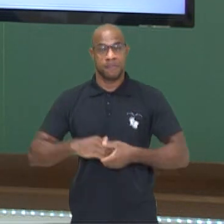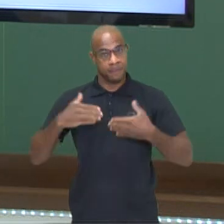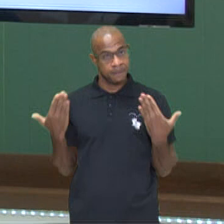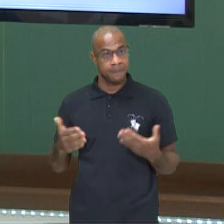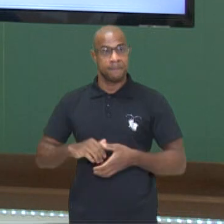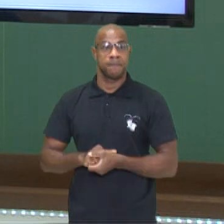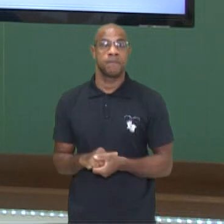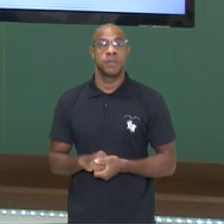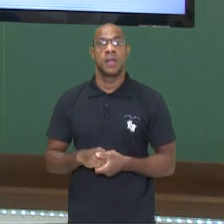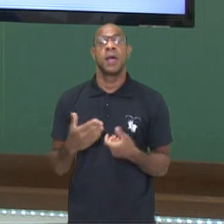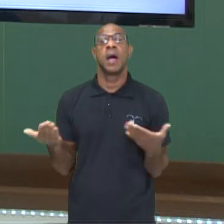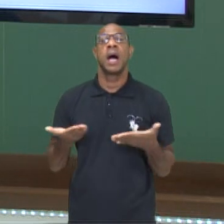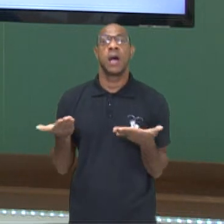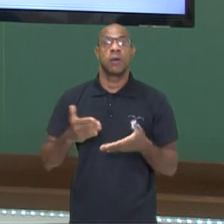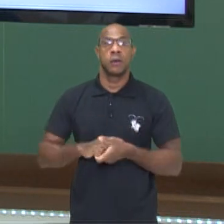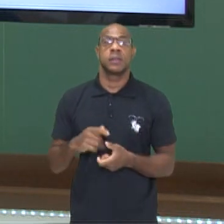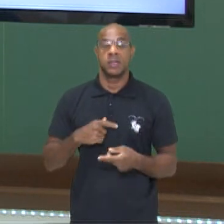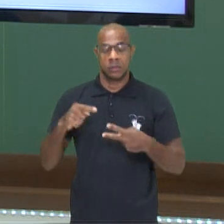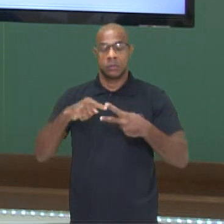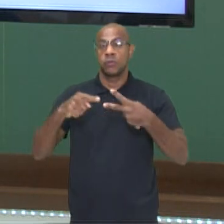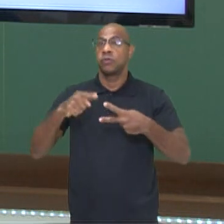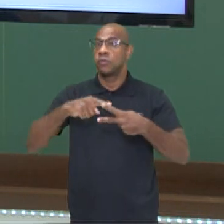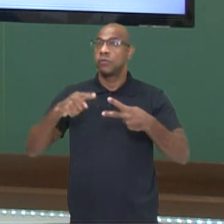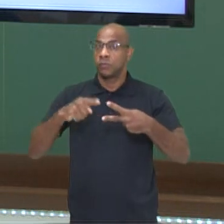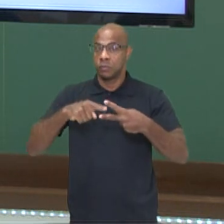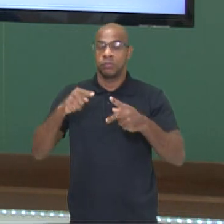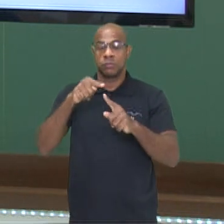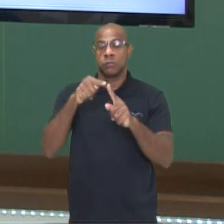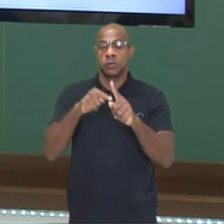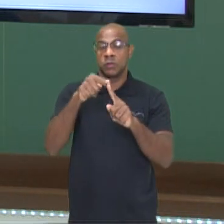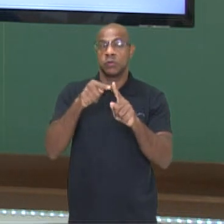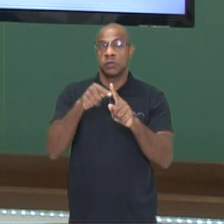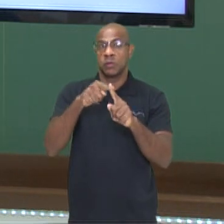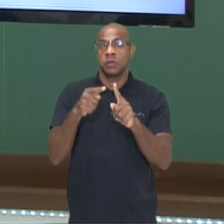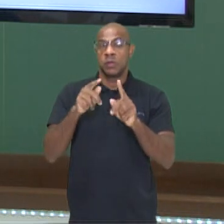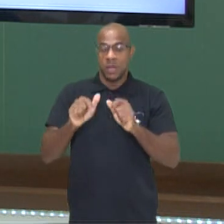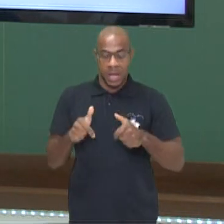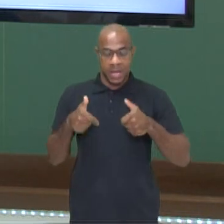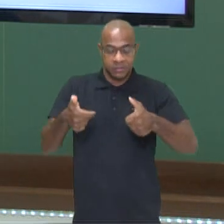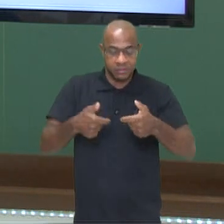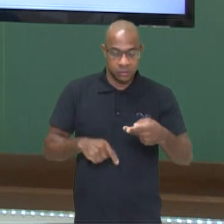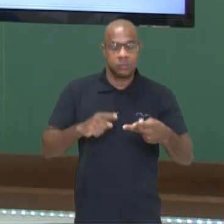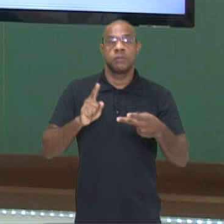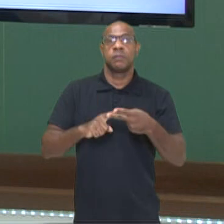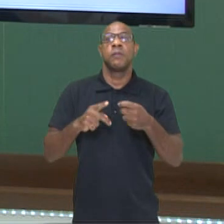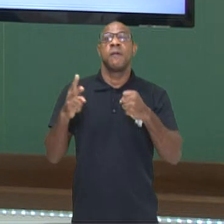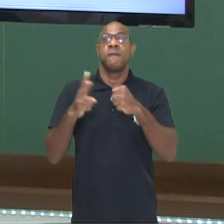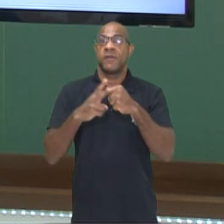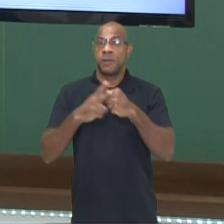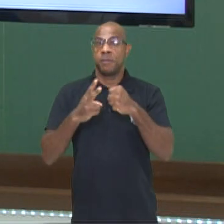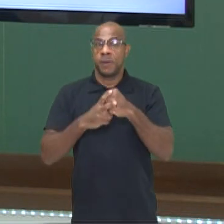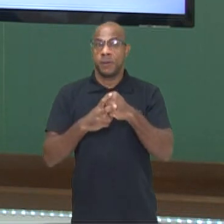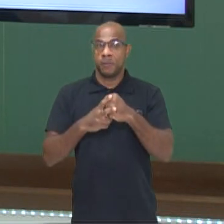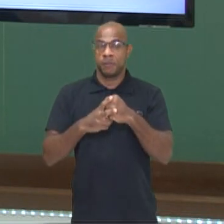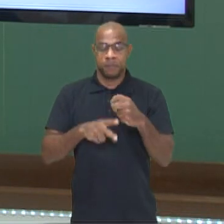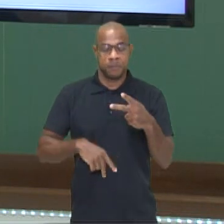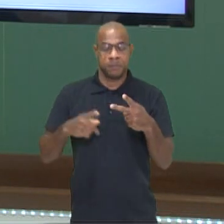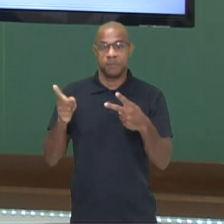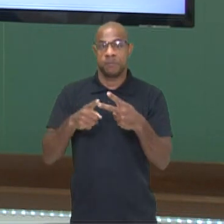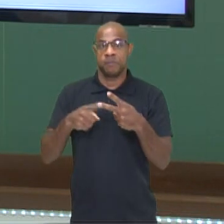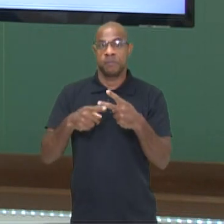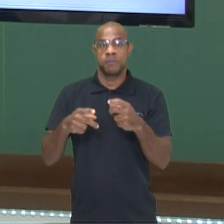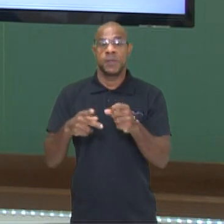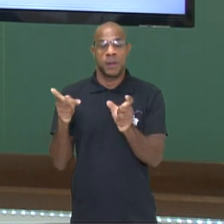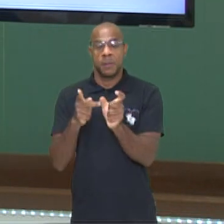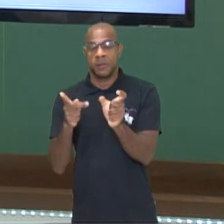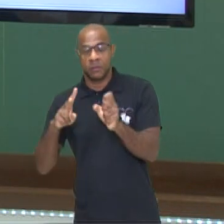Com base nisso, nós temos dois tipos de predicado. O que expressa uma ação, um predicado verbal. O que expressa um